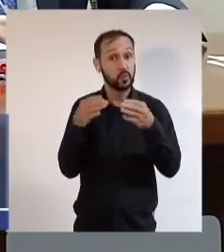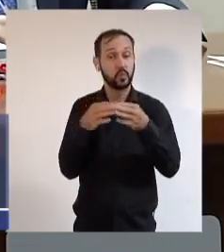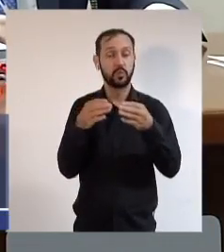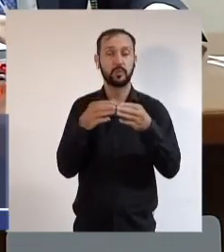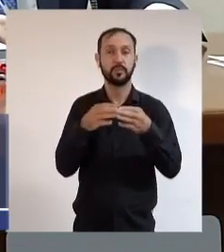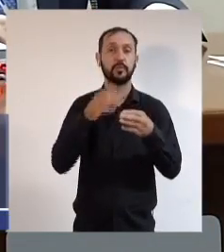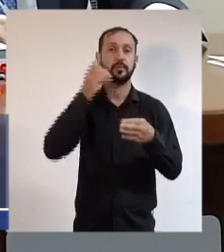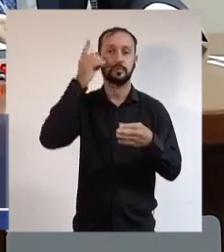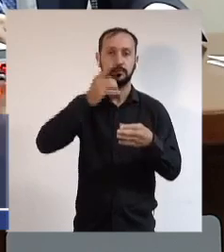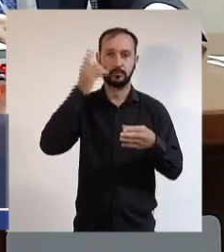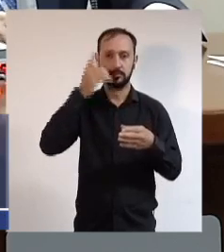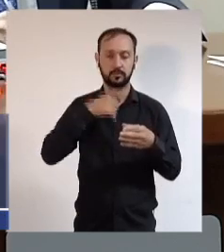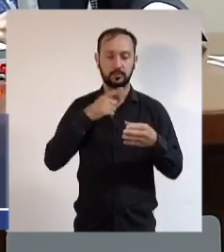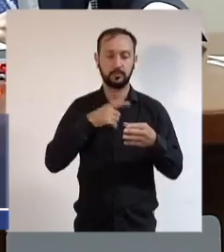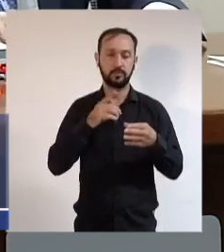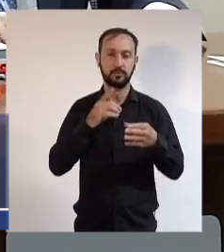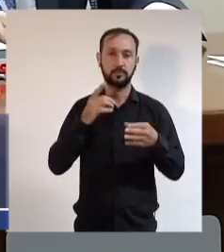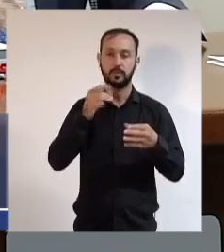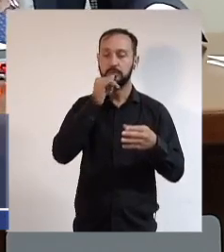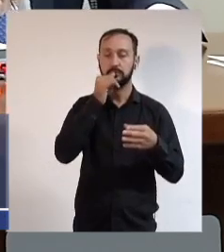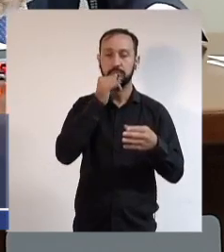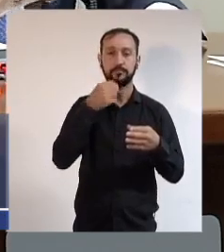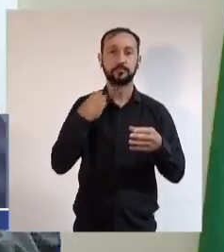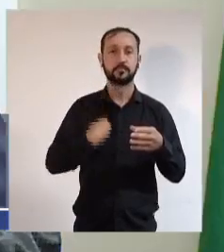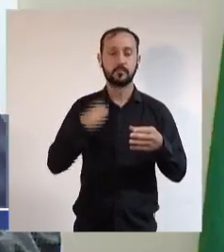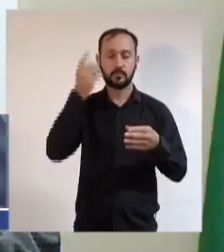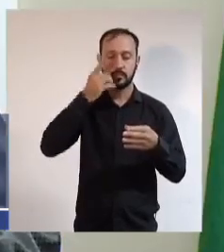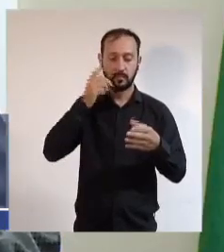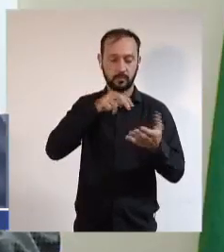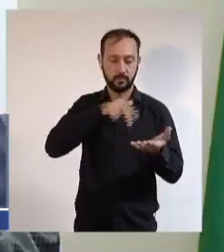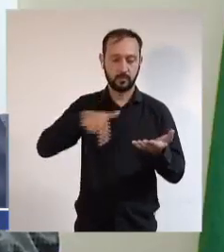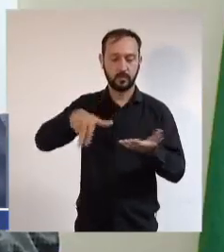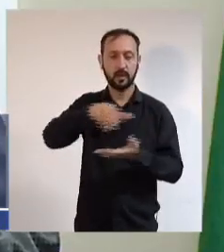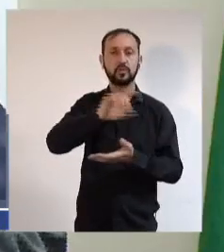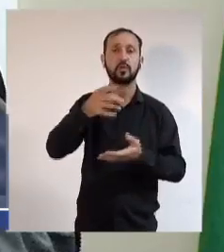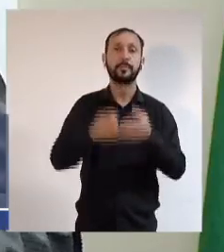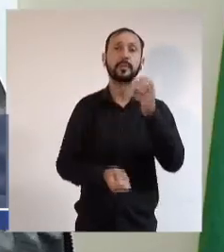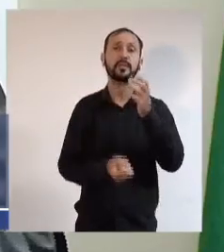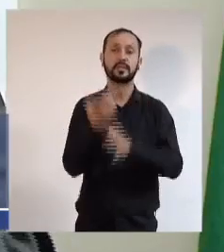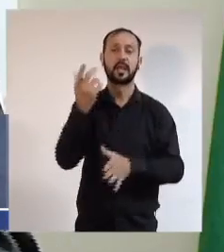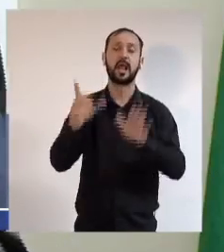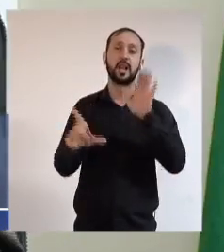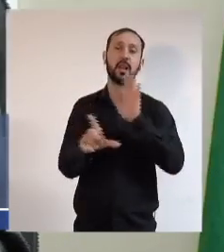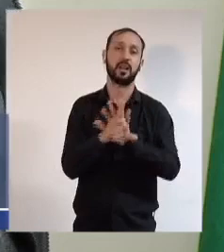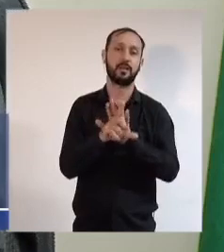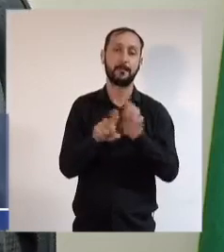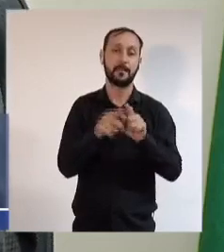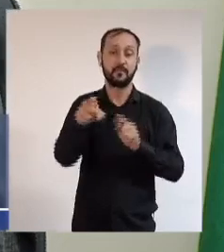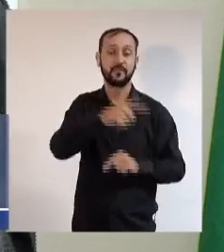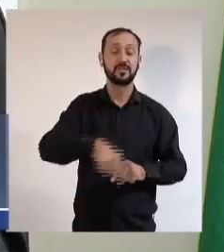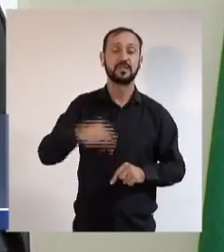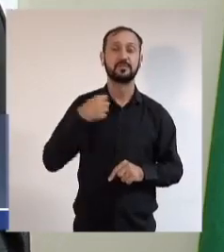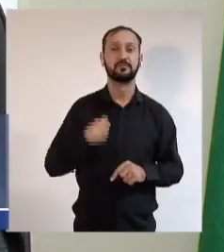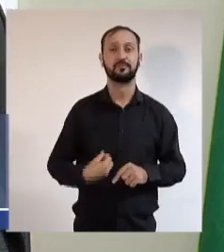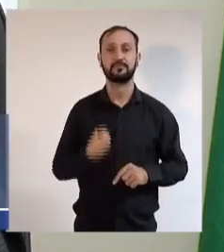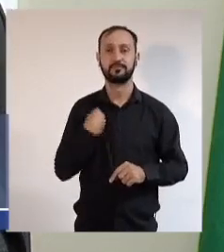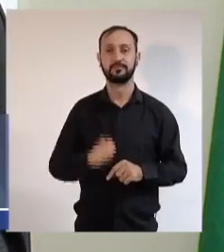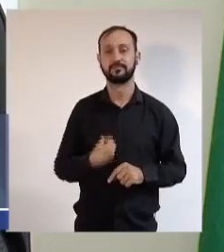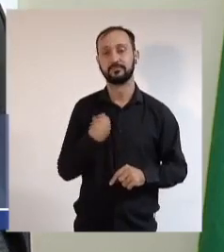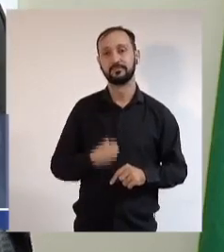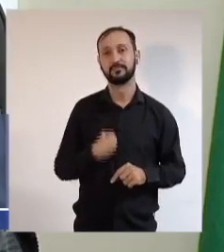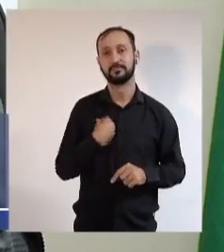composta pelos deputados serve mais para legislar mas a participação de vocês traz